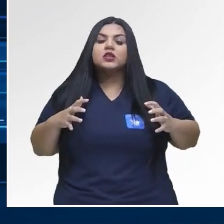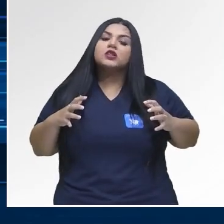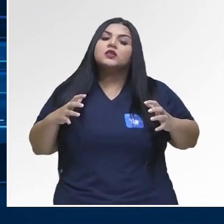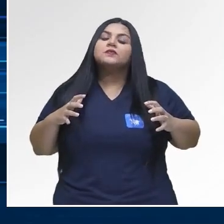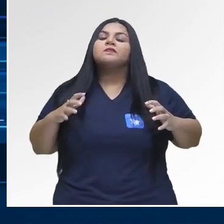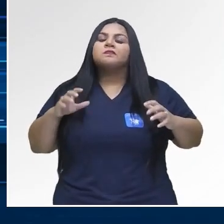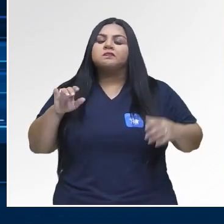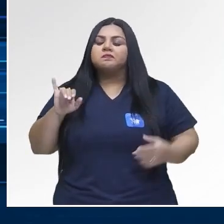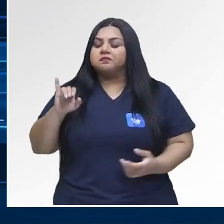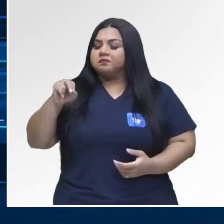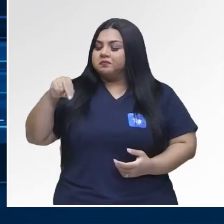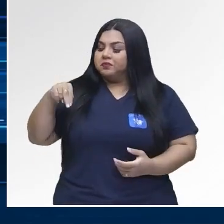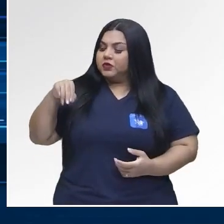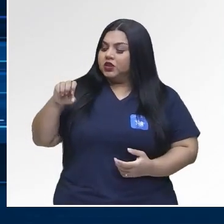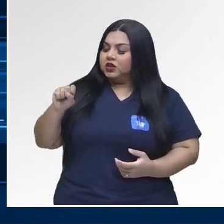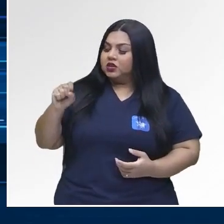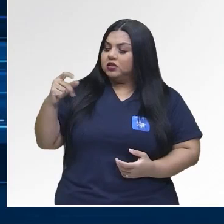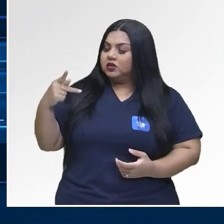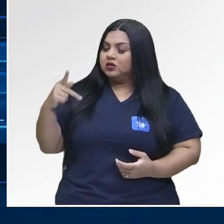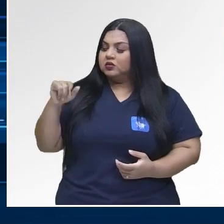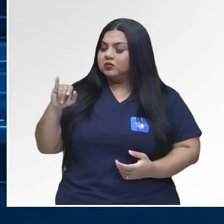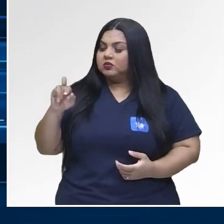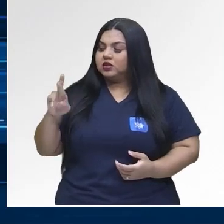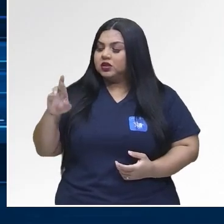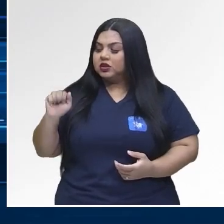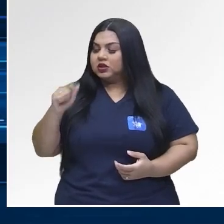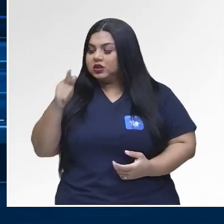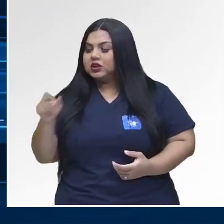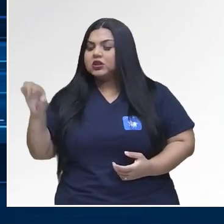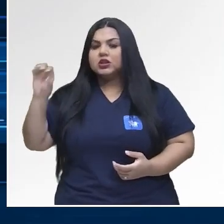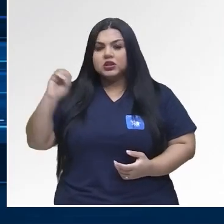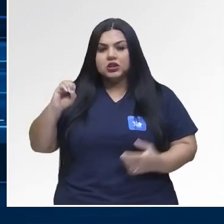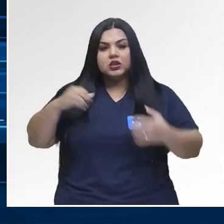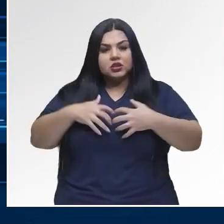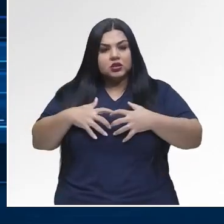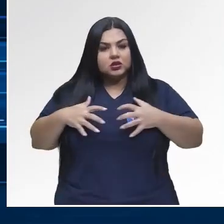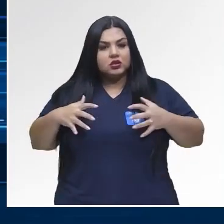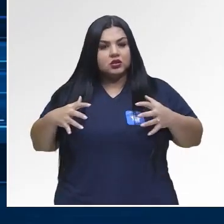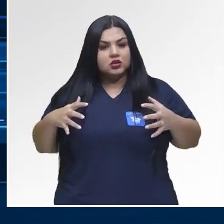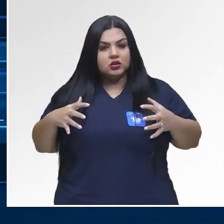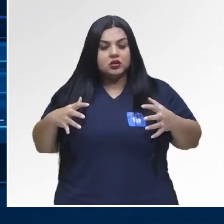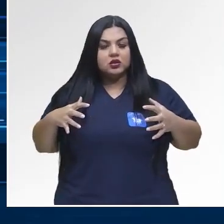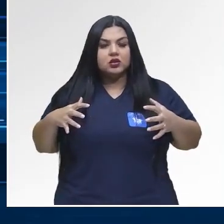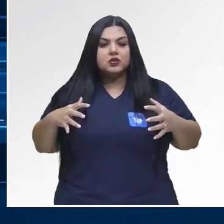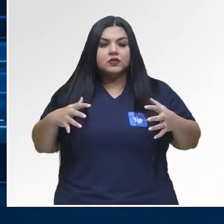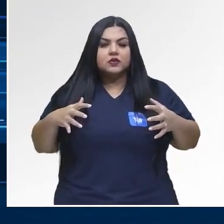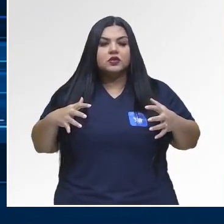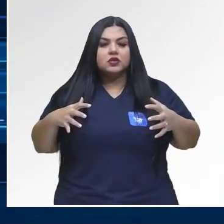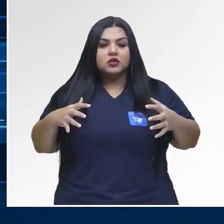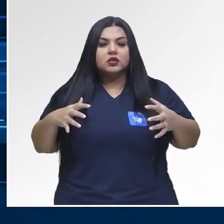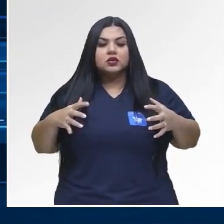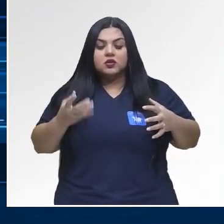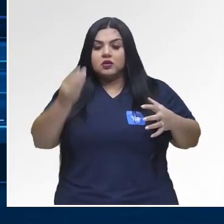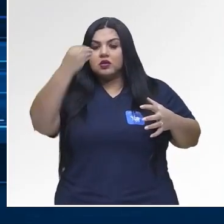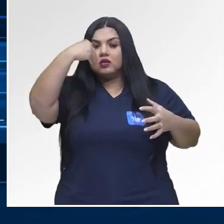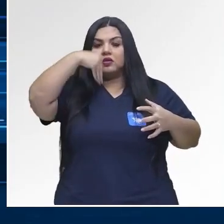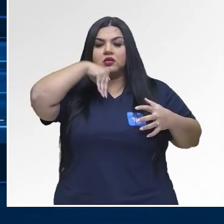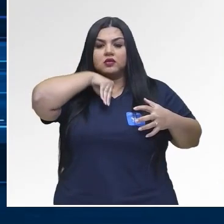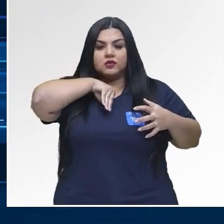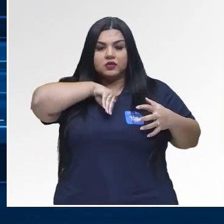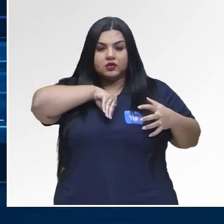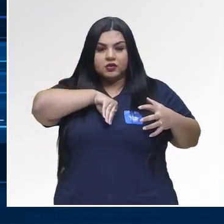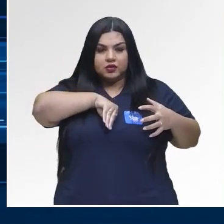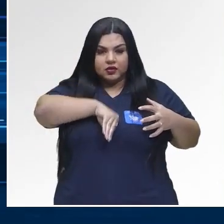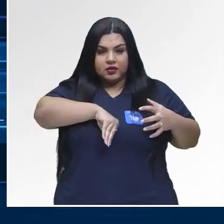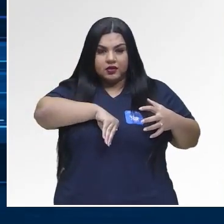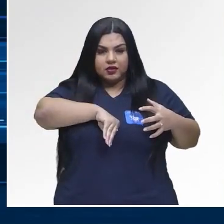se abaixa, as costelas aqui se expandem com a ajuda dos músculos intercostais, e aí entra o ar no nosso corpo com